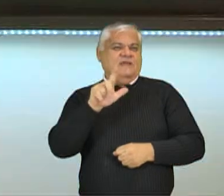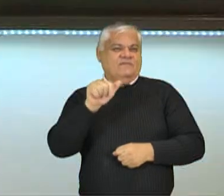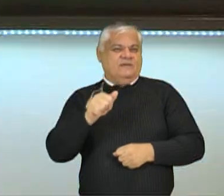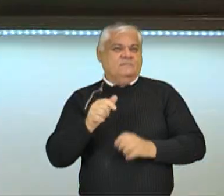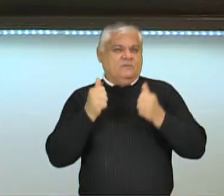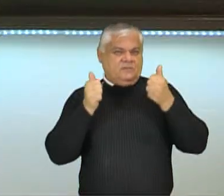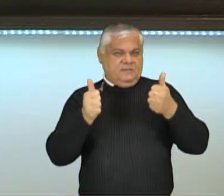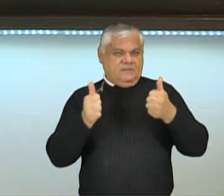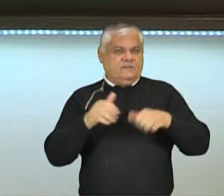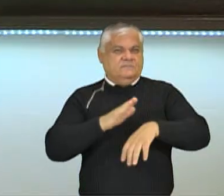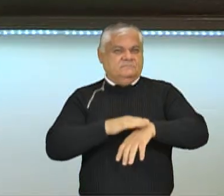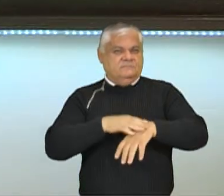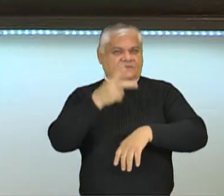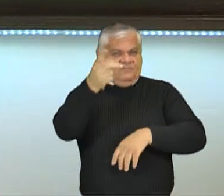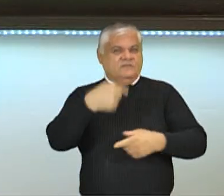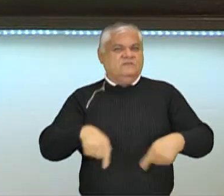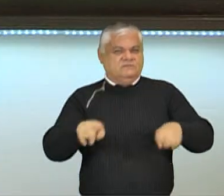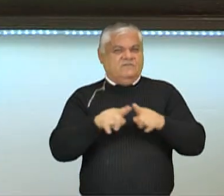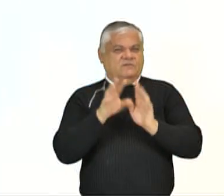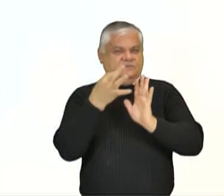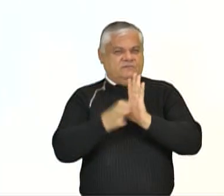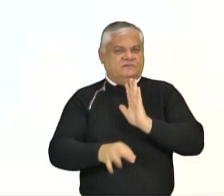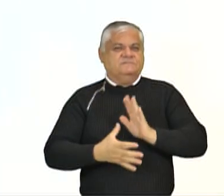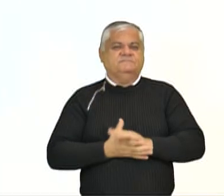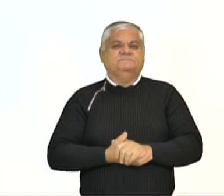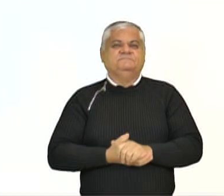Beleza, terceirão? Agora é com você, a gente já volta para a correção.